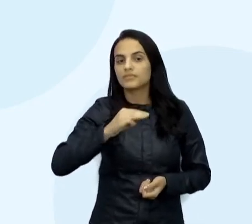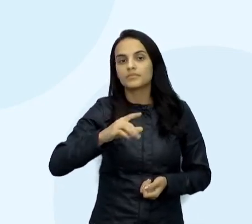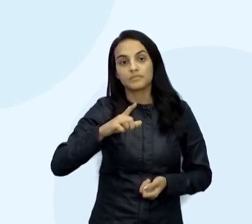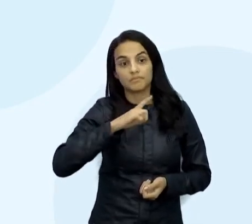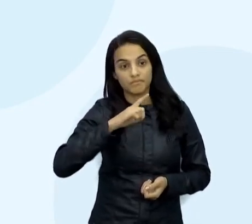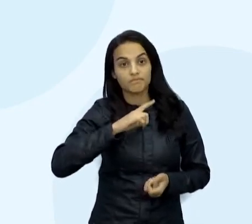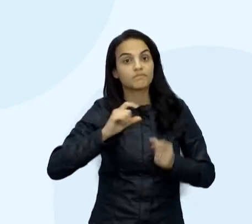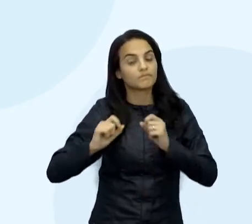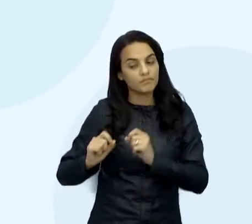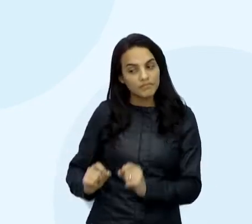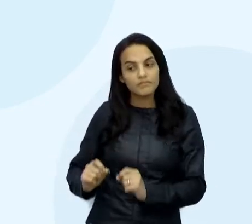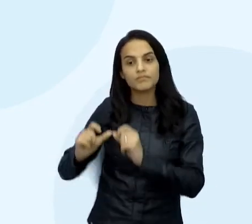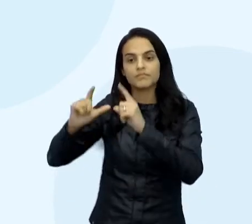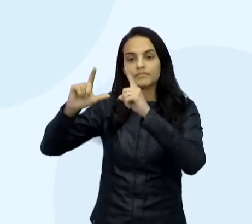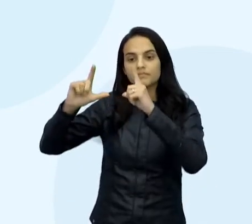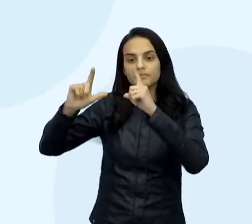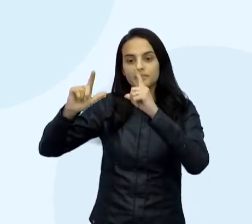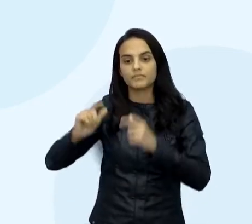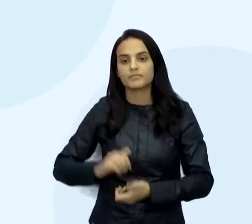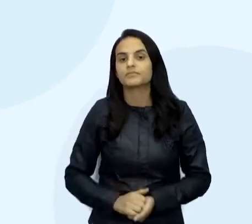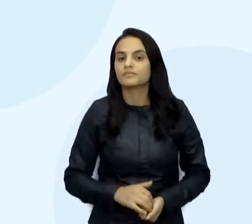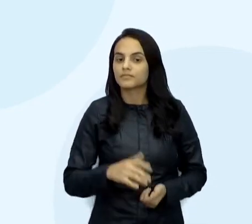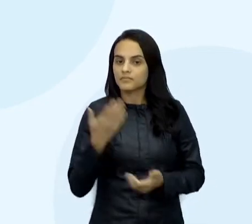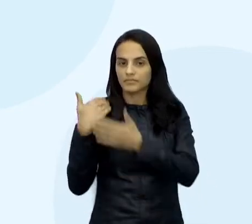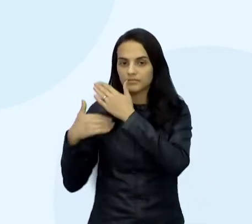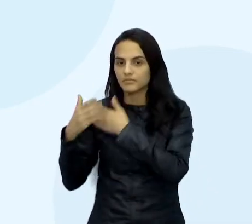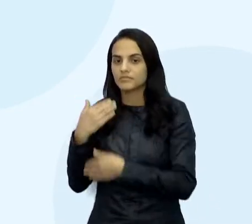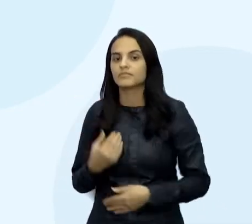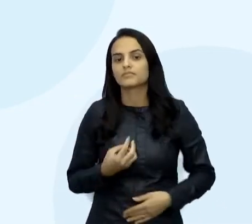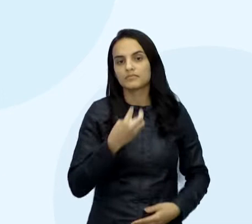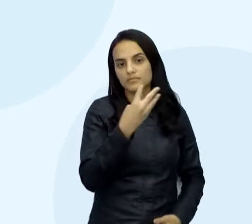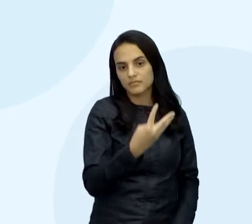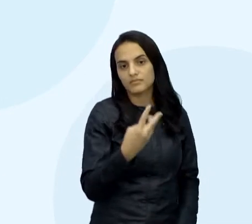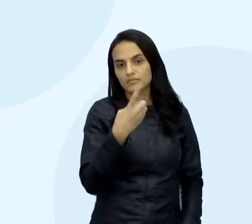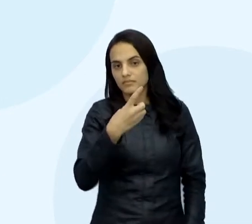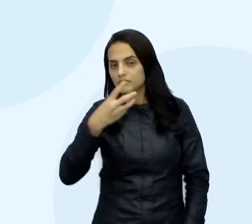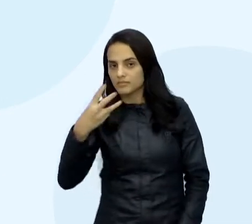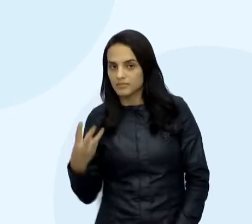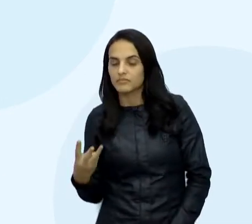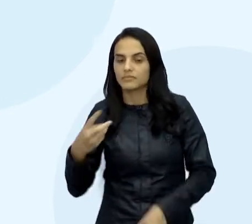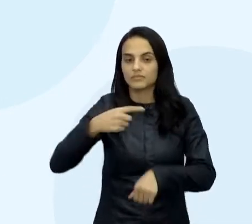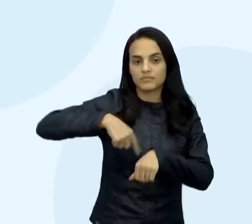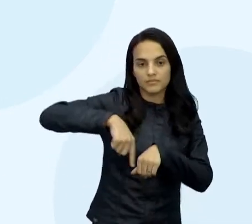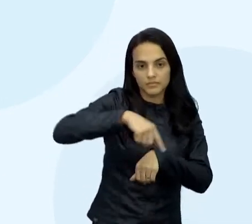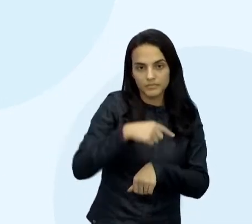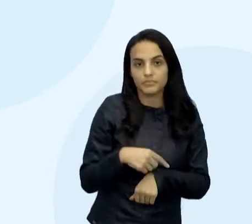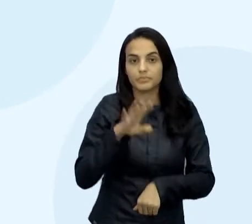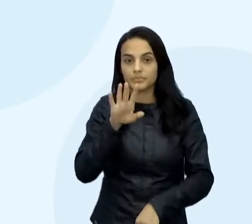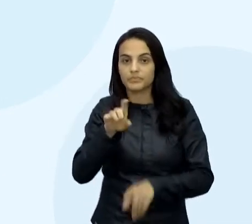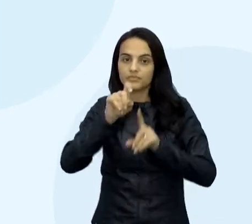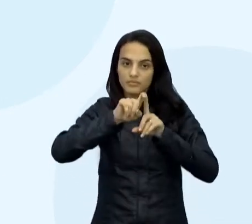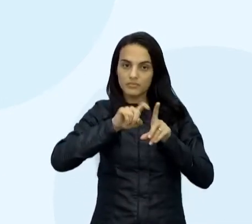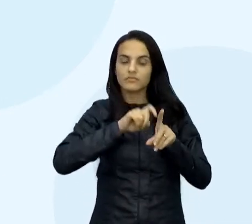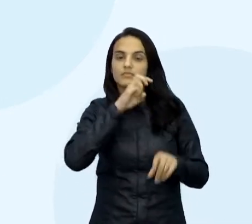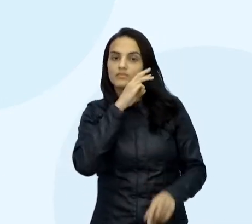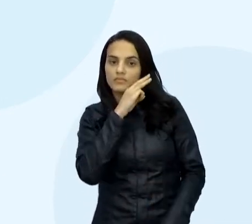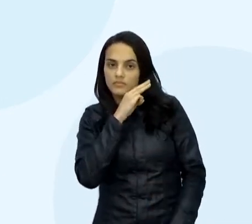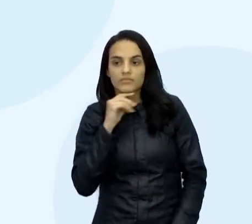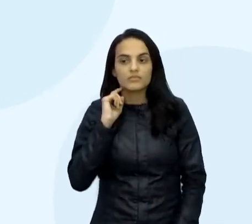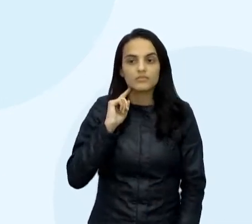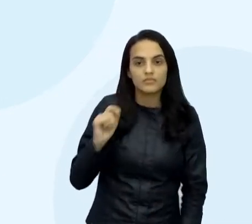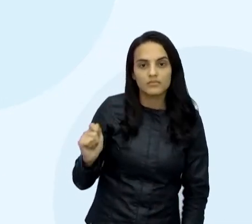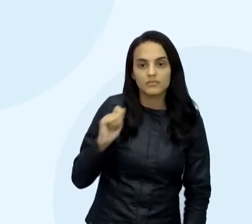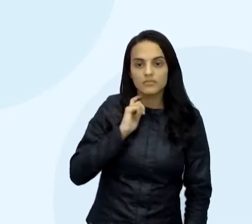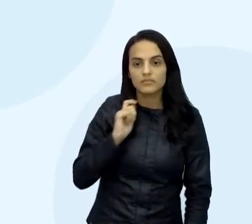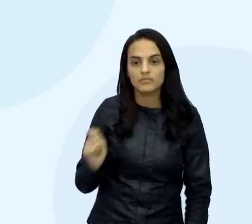um aumento aí, ó. Estava 313 kWh no mês de março, lá em abril passou a